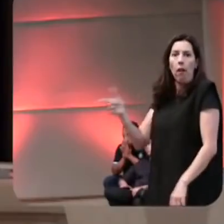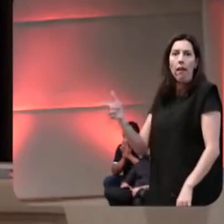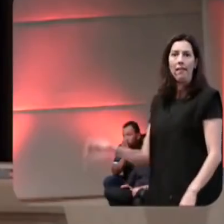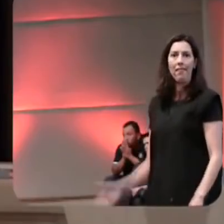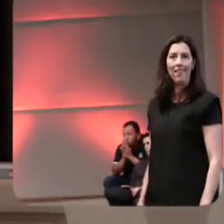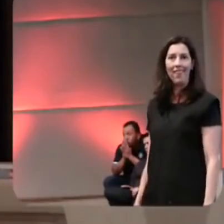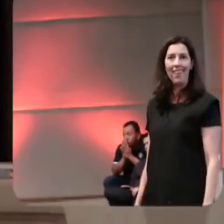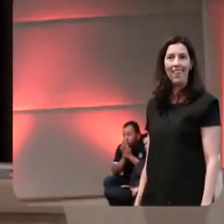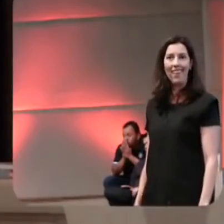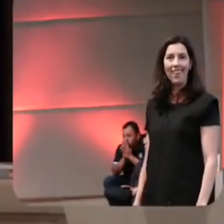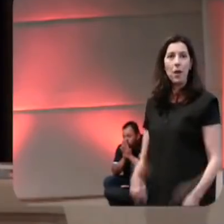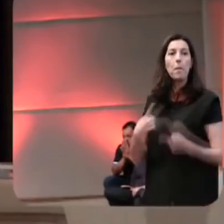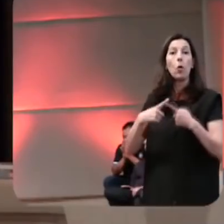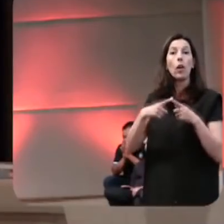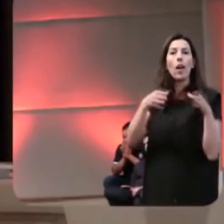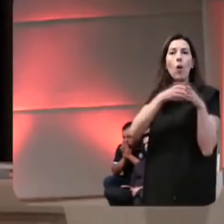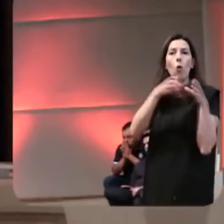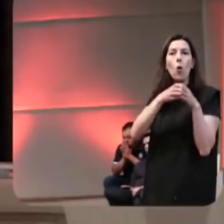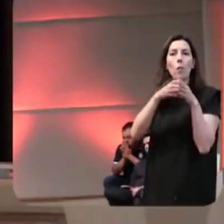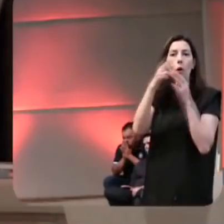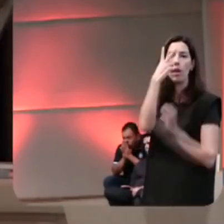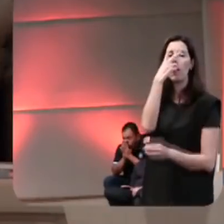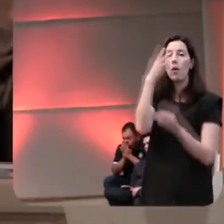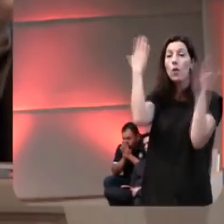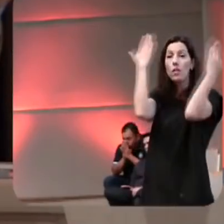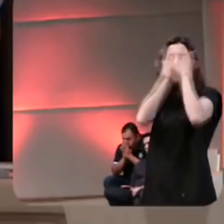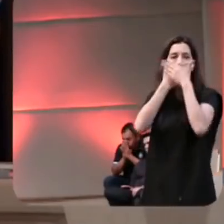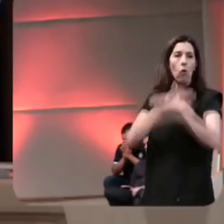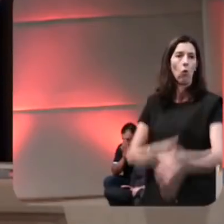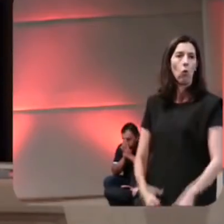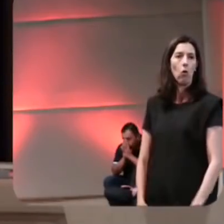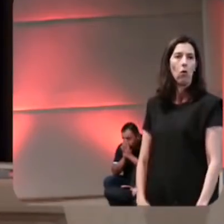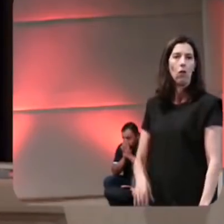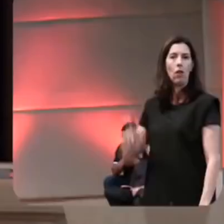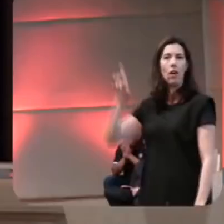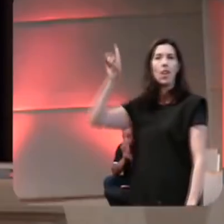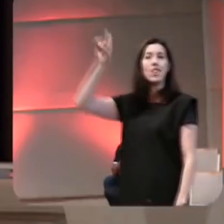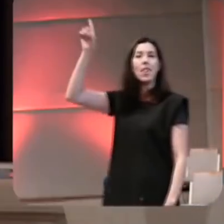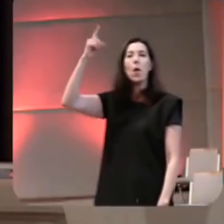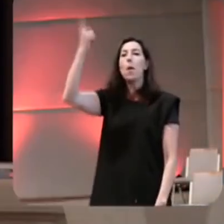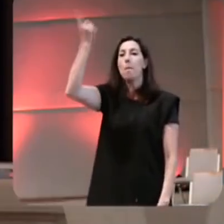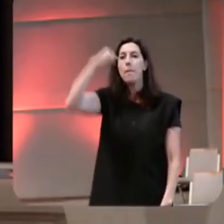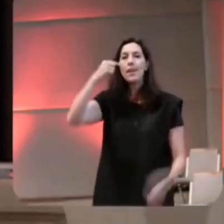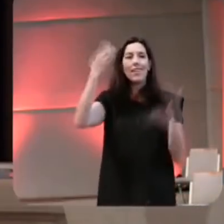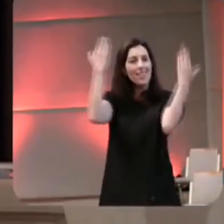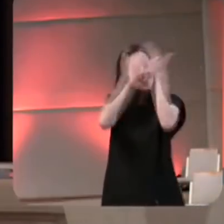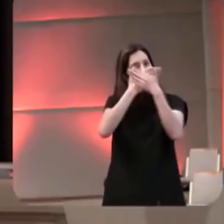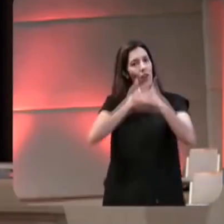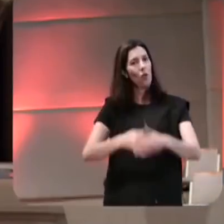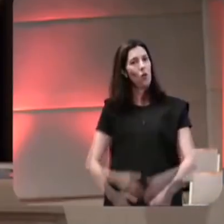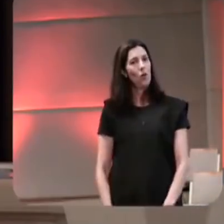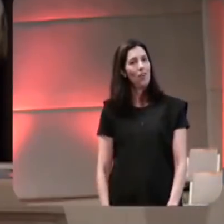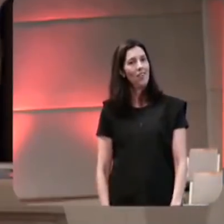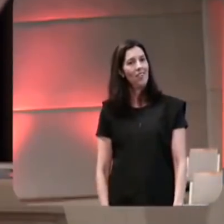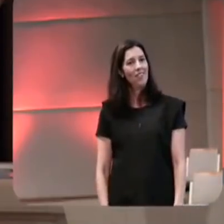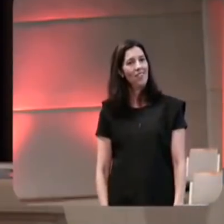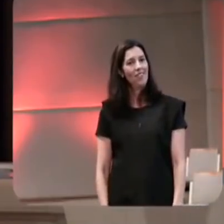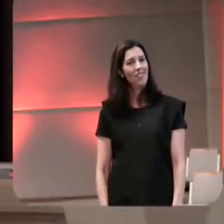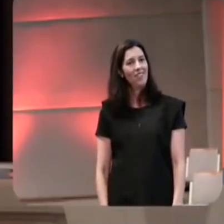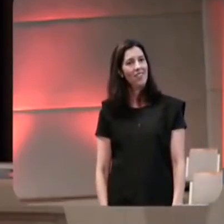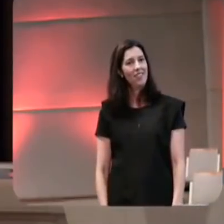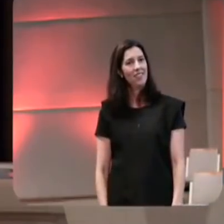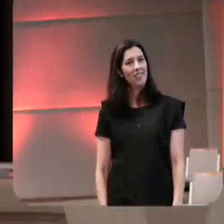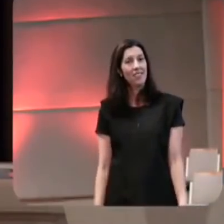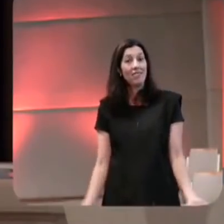do país inimigo. Todo mundo quer conquistar a capital do país inimigo. Com certeza as estradas que levavam para